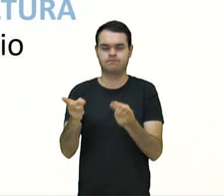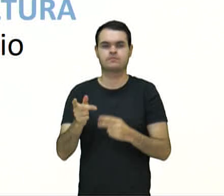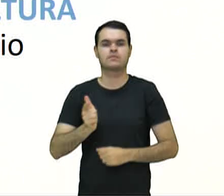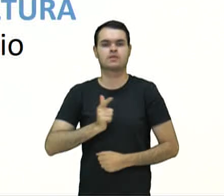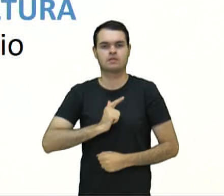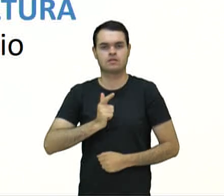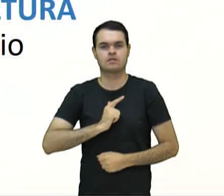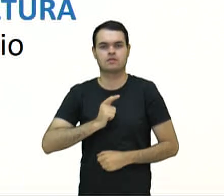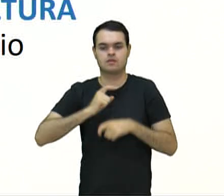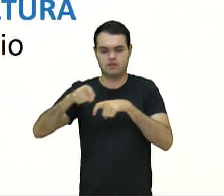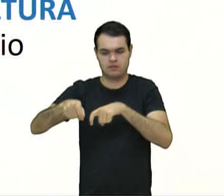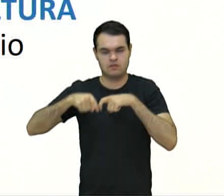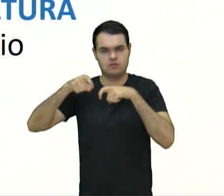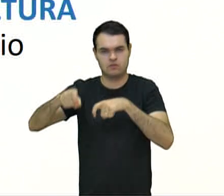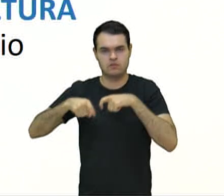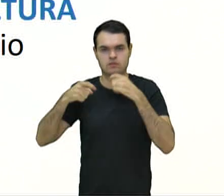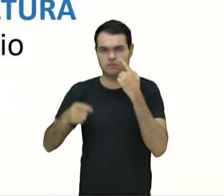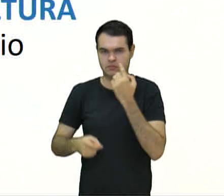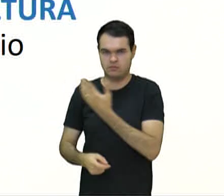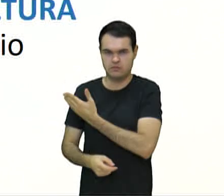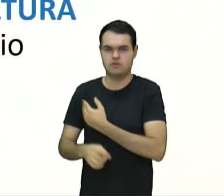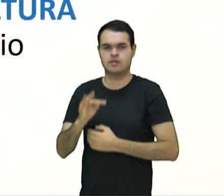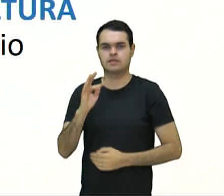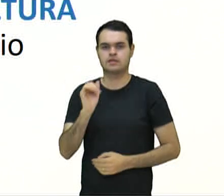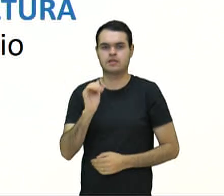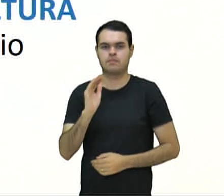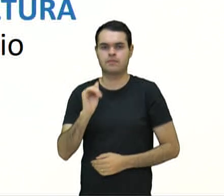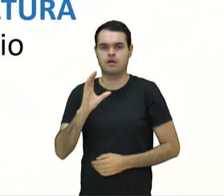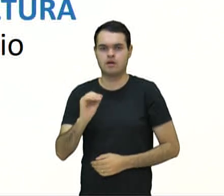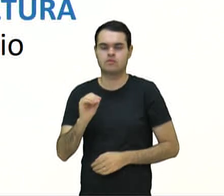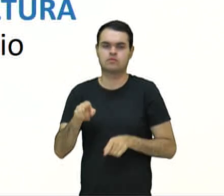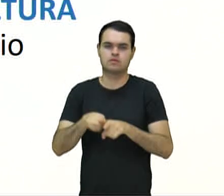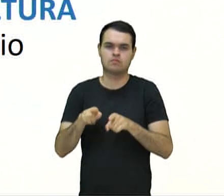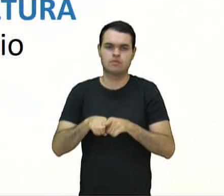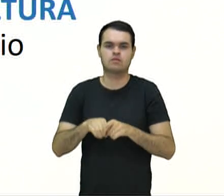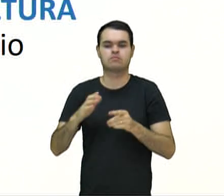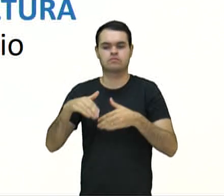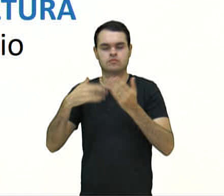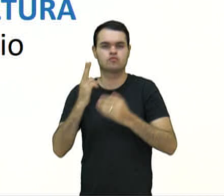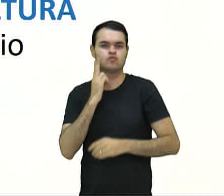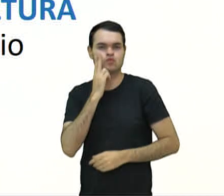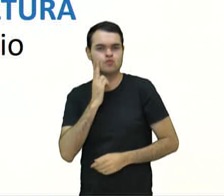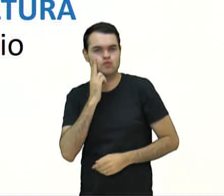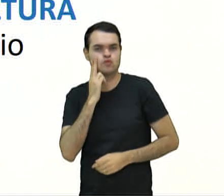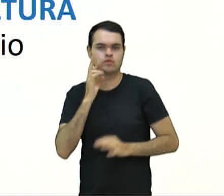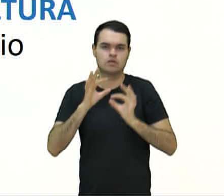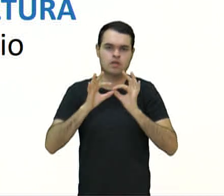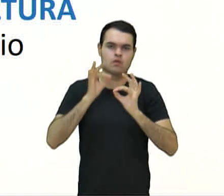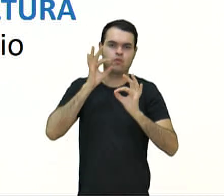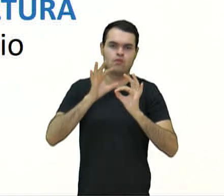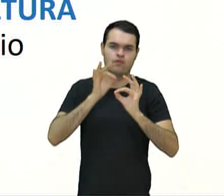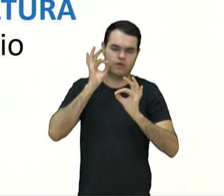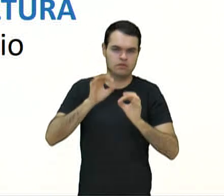Temos a agricultura aqui representada pelo tabaco, a produção do vinho, da uva e do vinho, e o